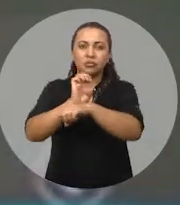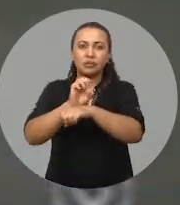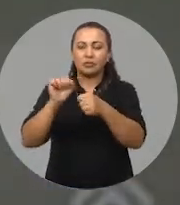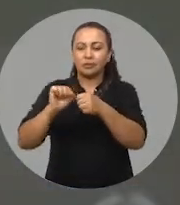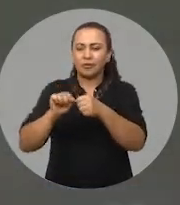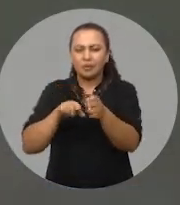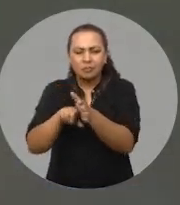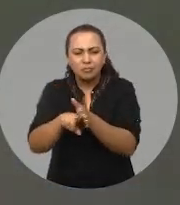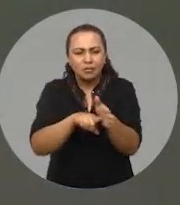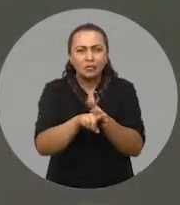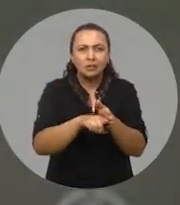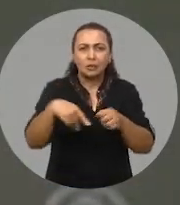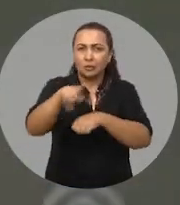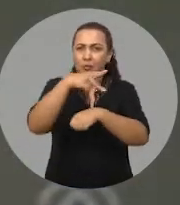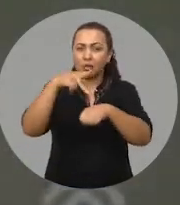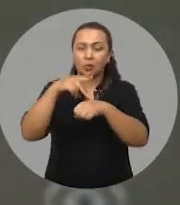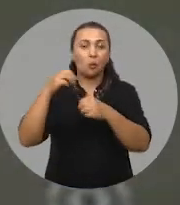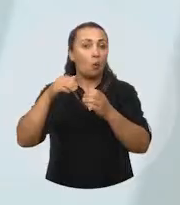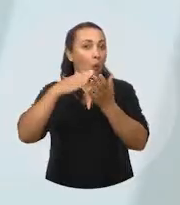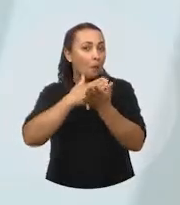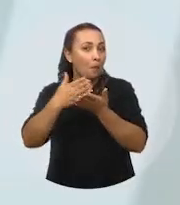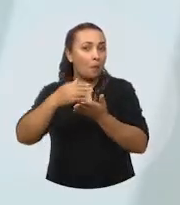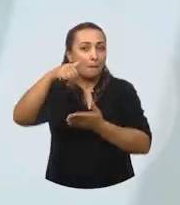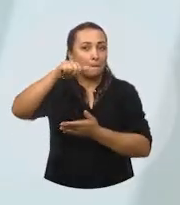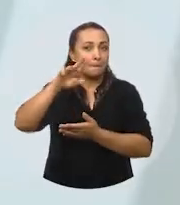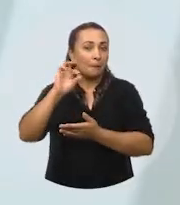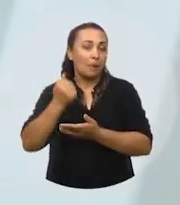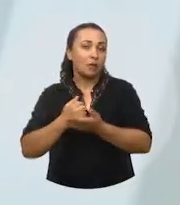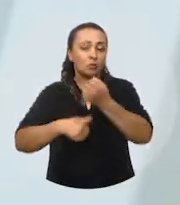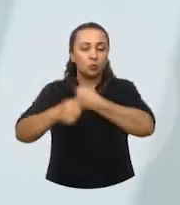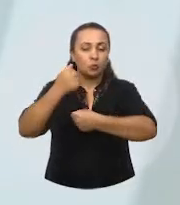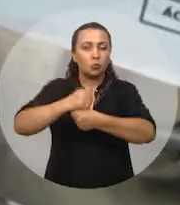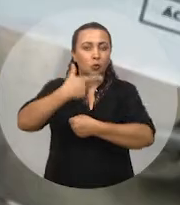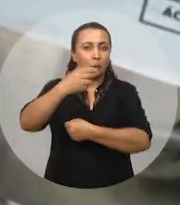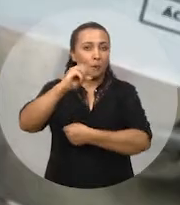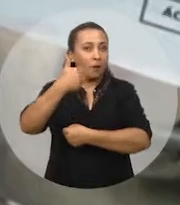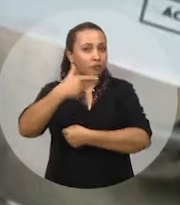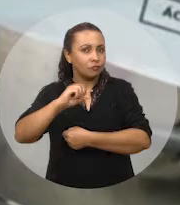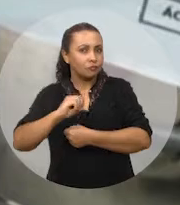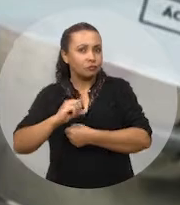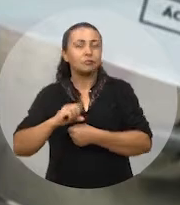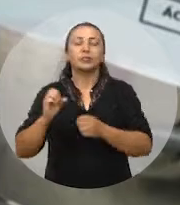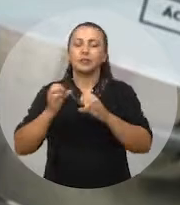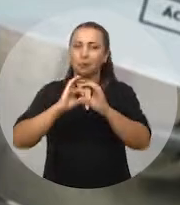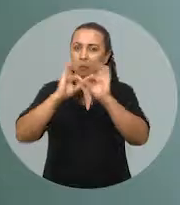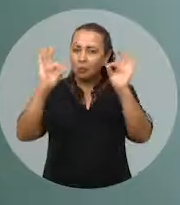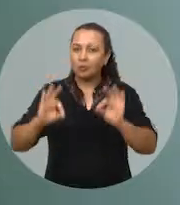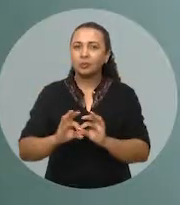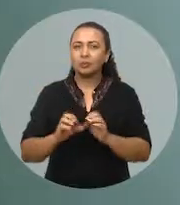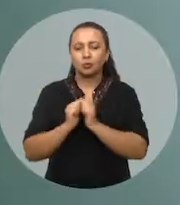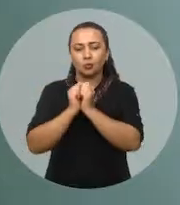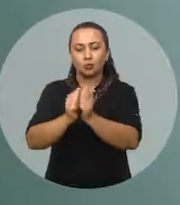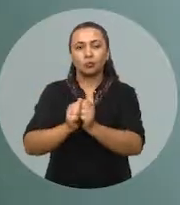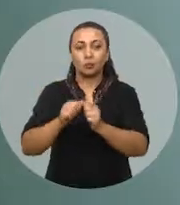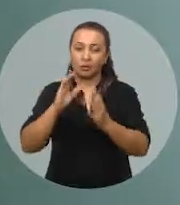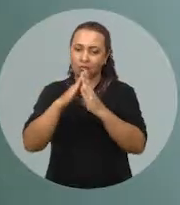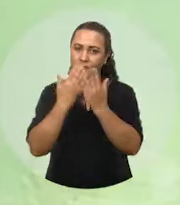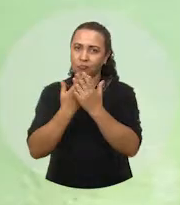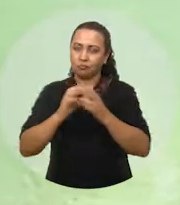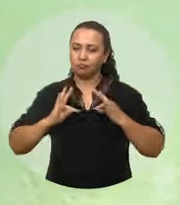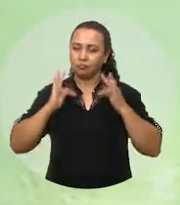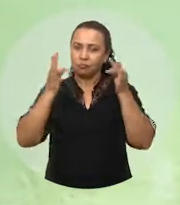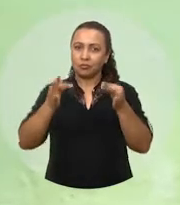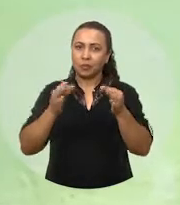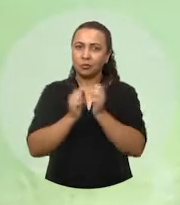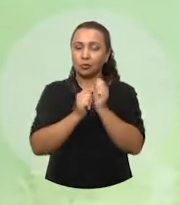maneira ininterrupta desde março do ano passado. Isso foi possível graças a um projeto realizado em parceria pela Escola Técnica de Saúde